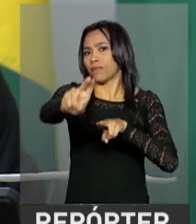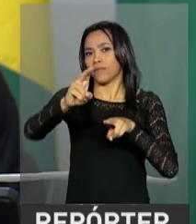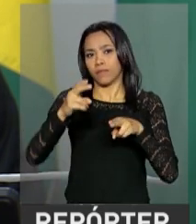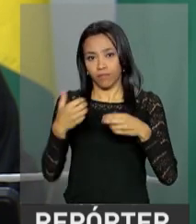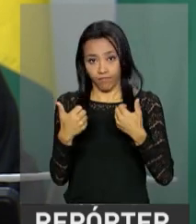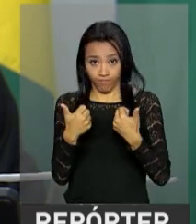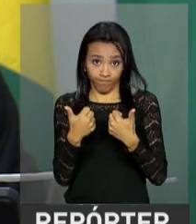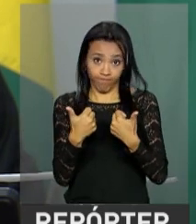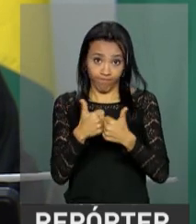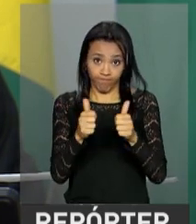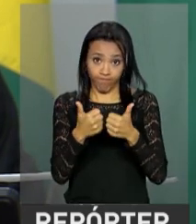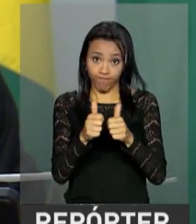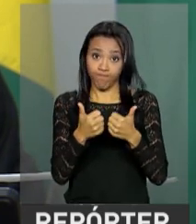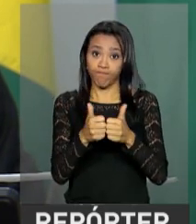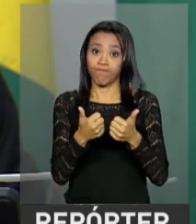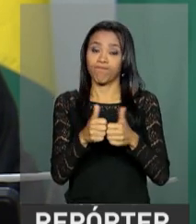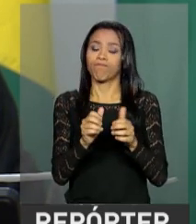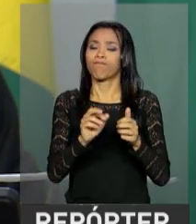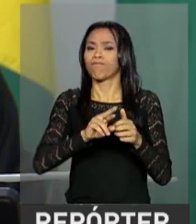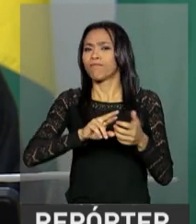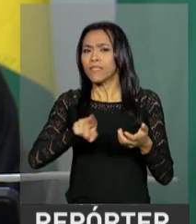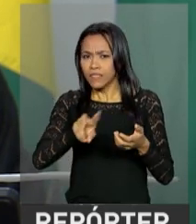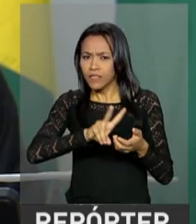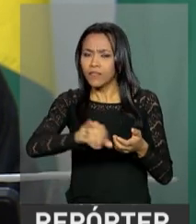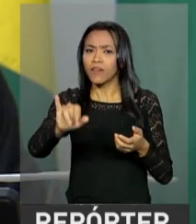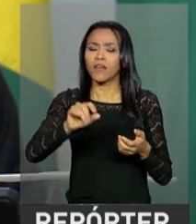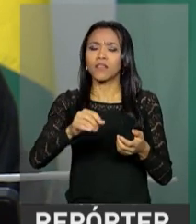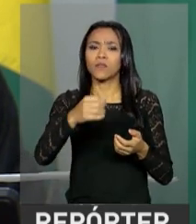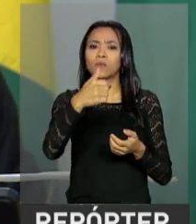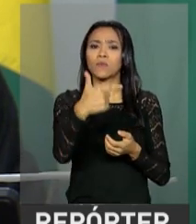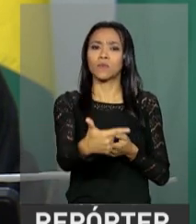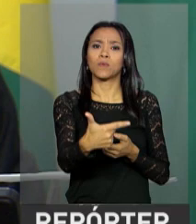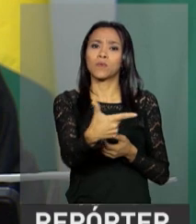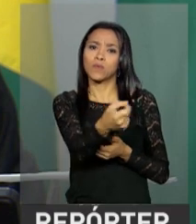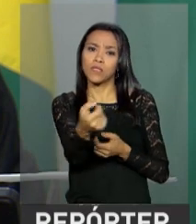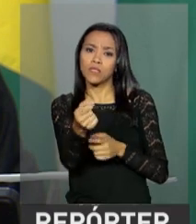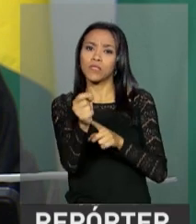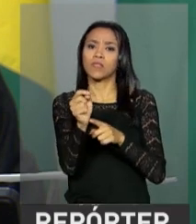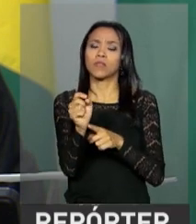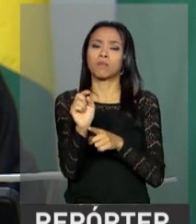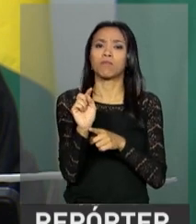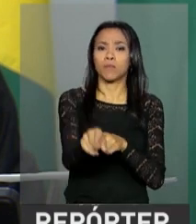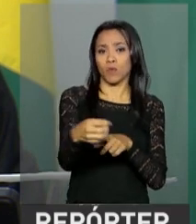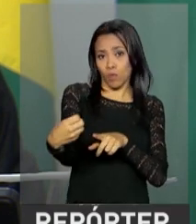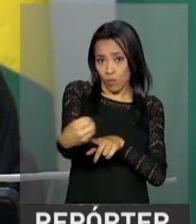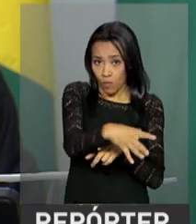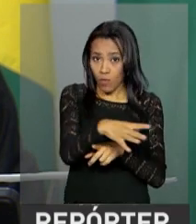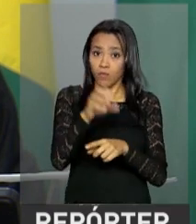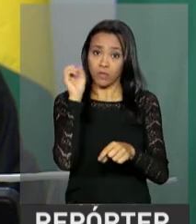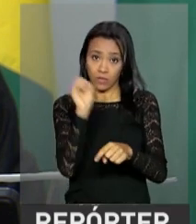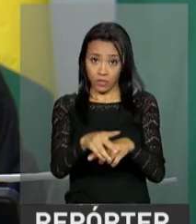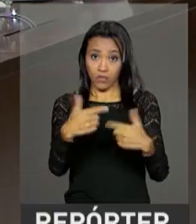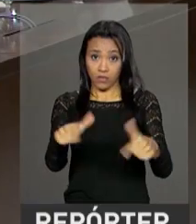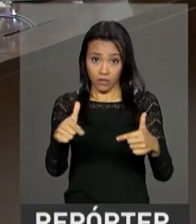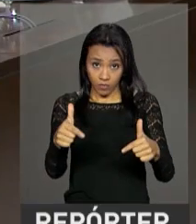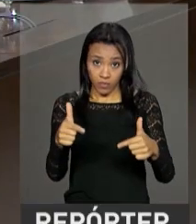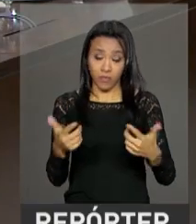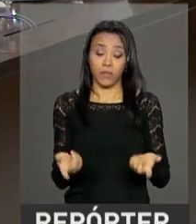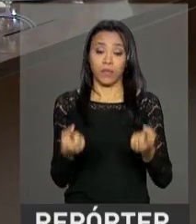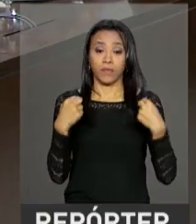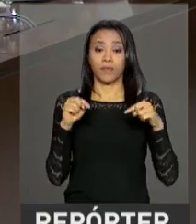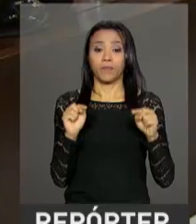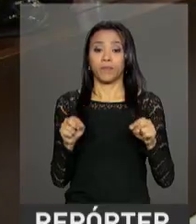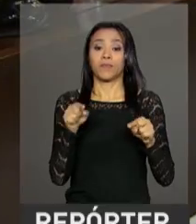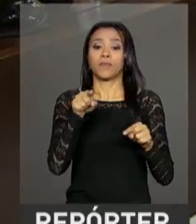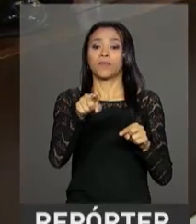e que promoverão a criação de cerca de 200 mil novos empregos diretos e indiretos. A